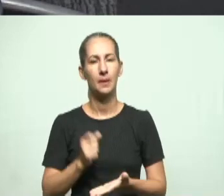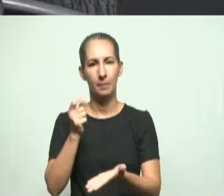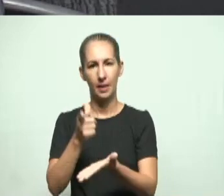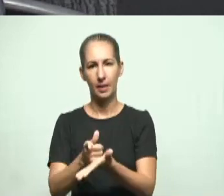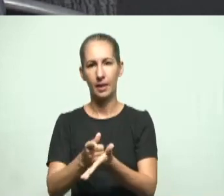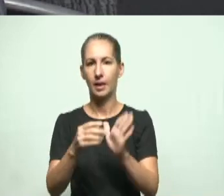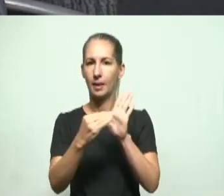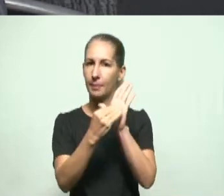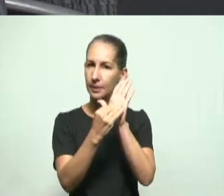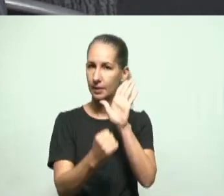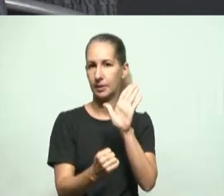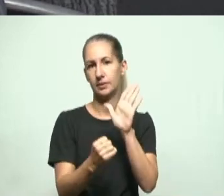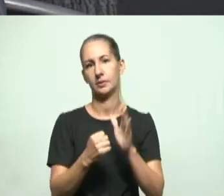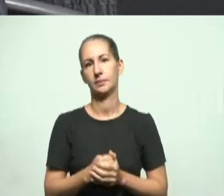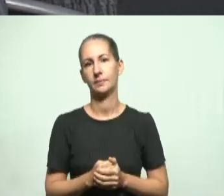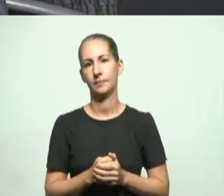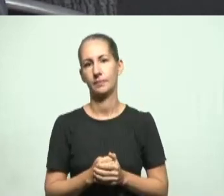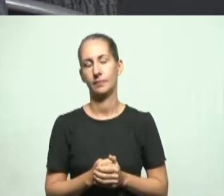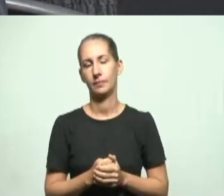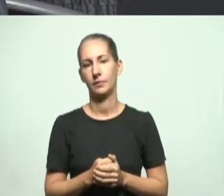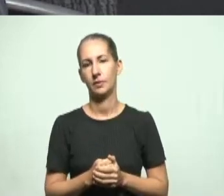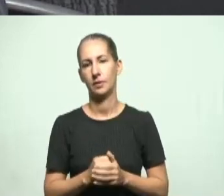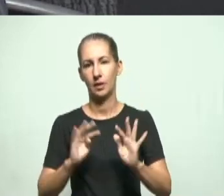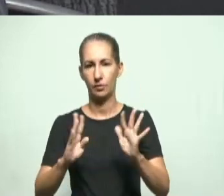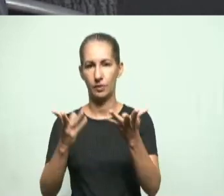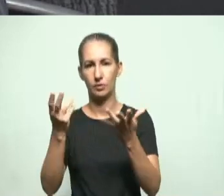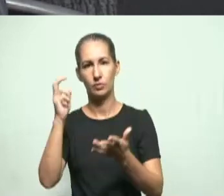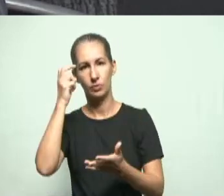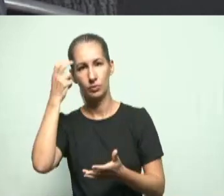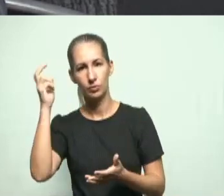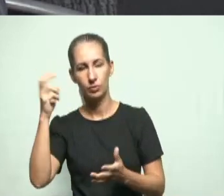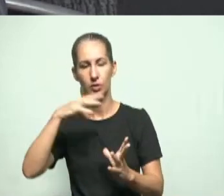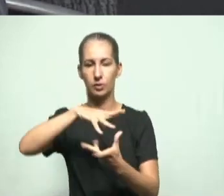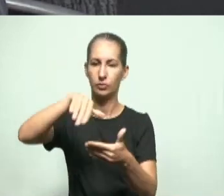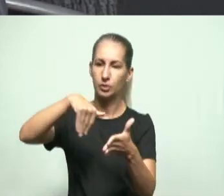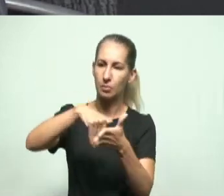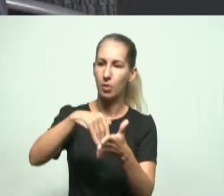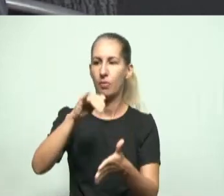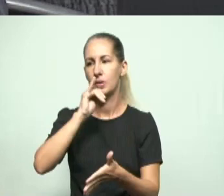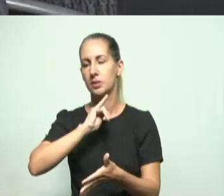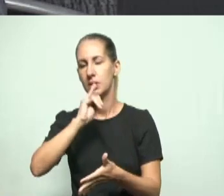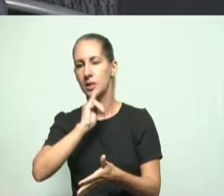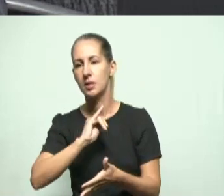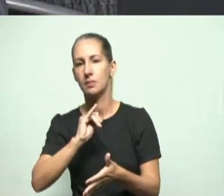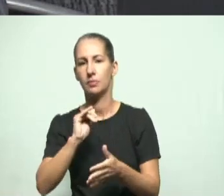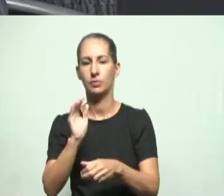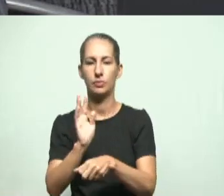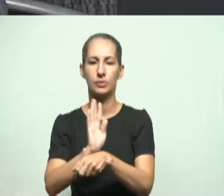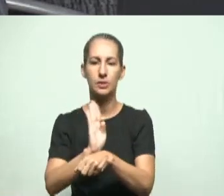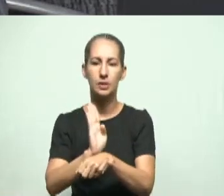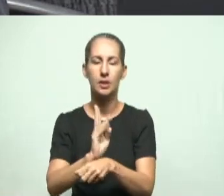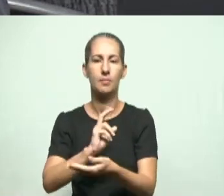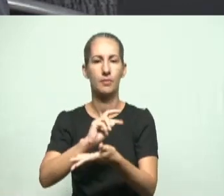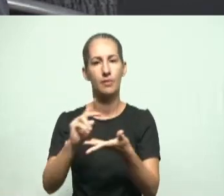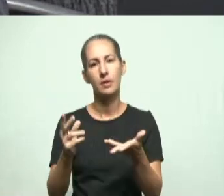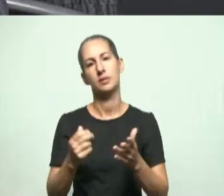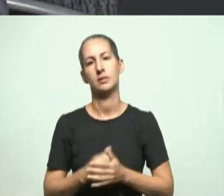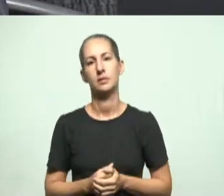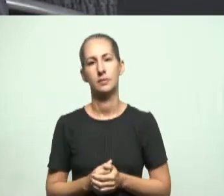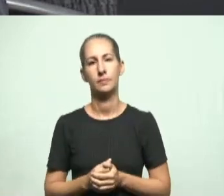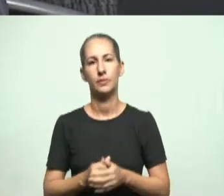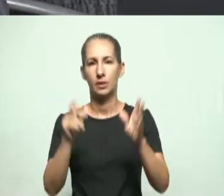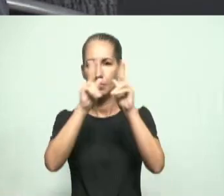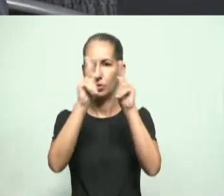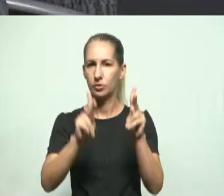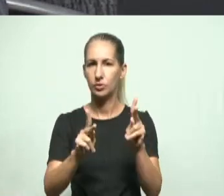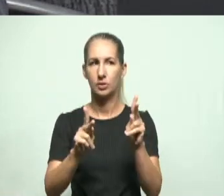meia entrada em eventos culturais, por exemplo, como time de futebol, jogo de futebol, cinema e etc. Então, esse projeto do